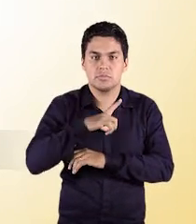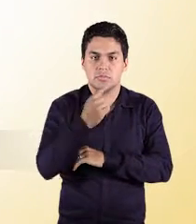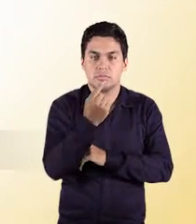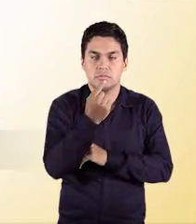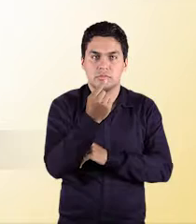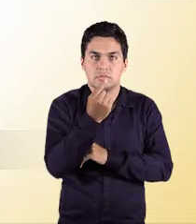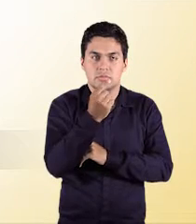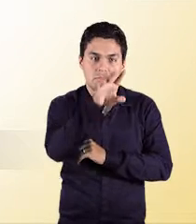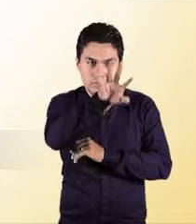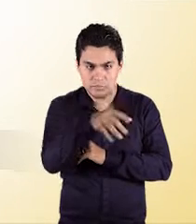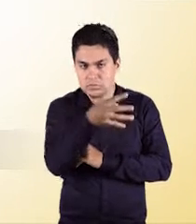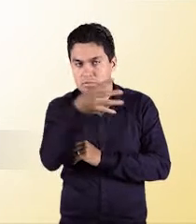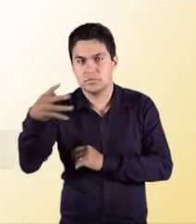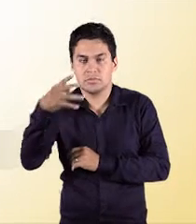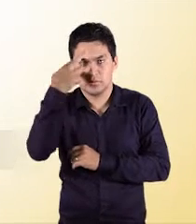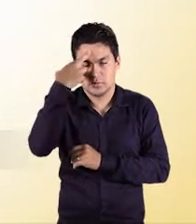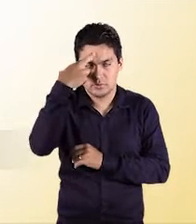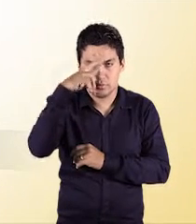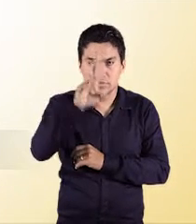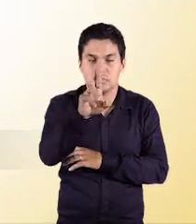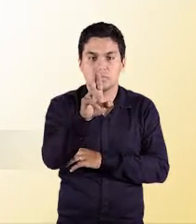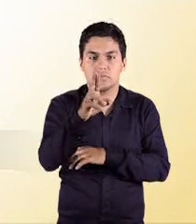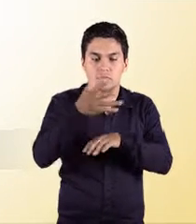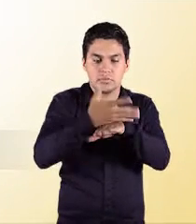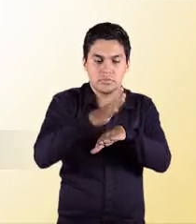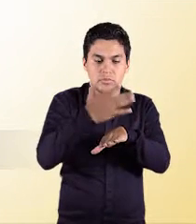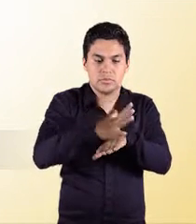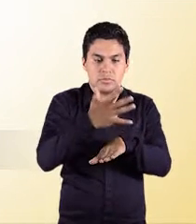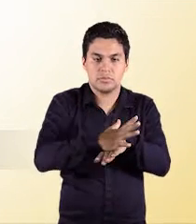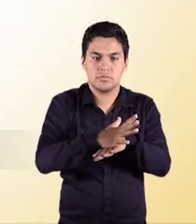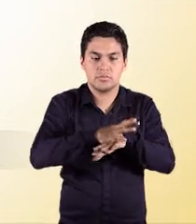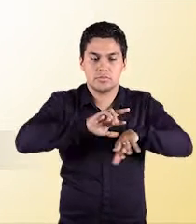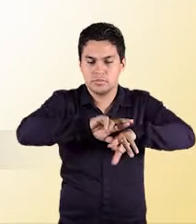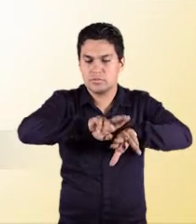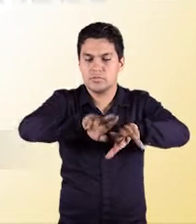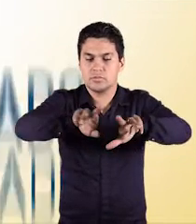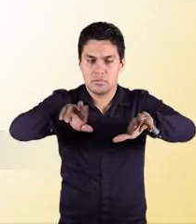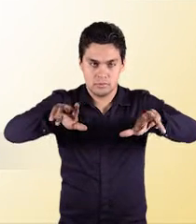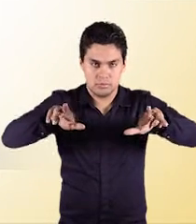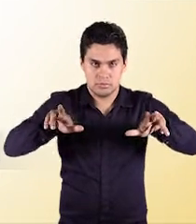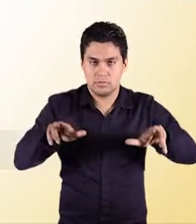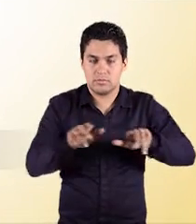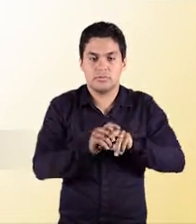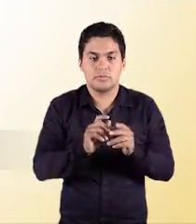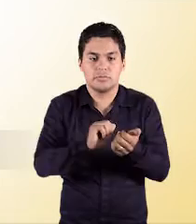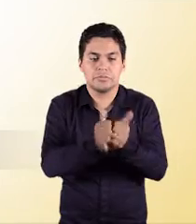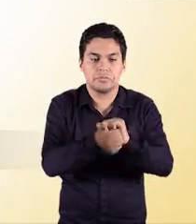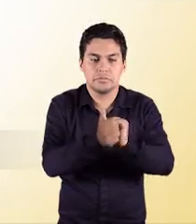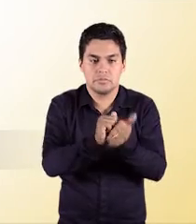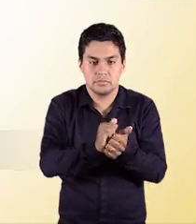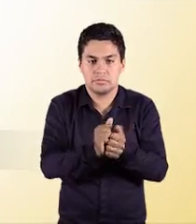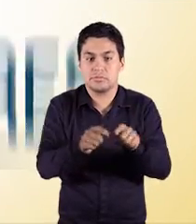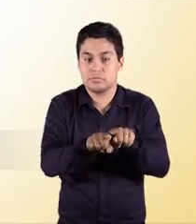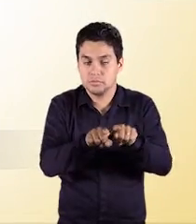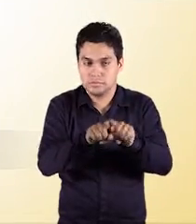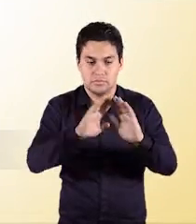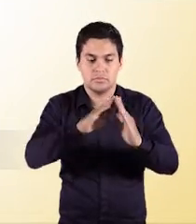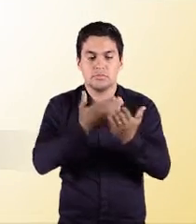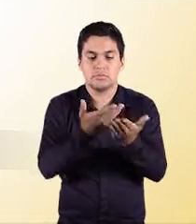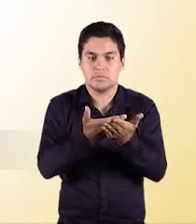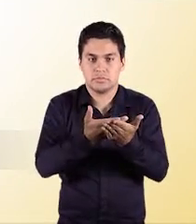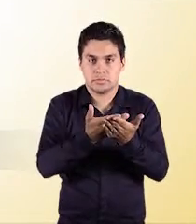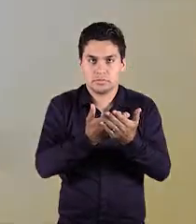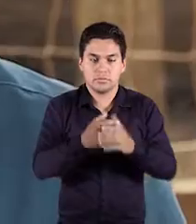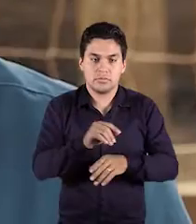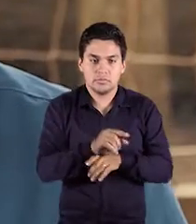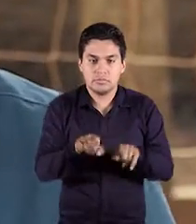quadro técnico permanente para treinar nossos atletas para as diversas competições, como os jogos escolares e os